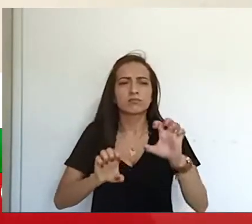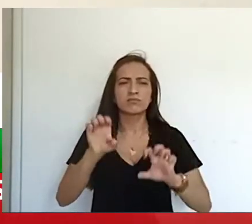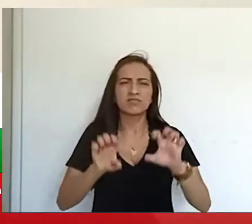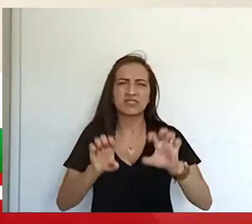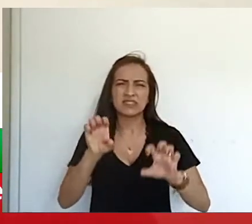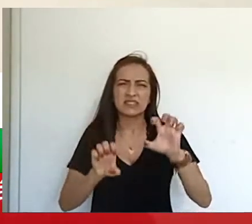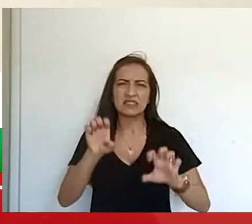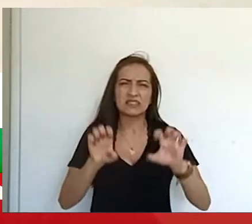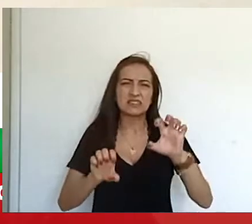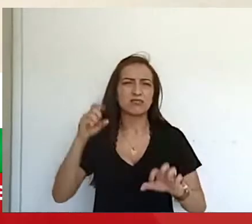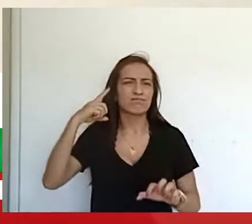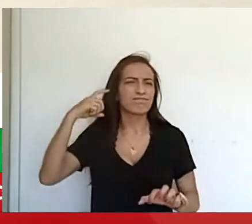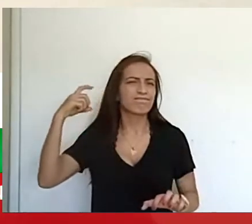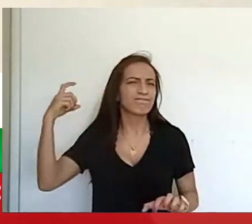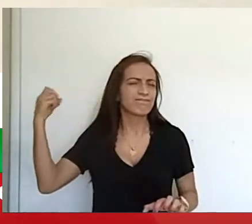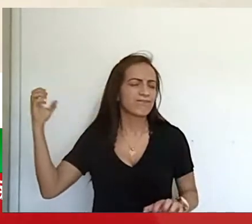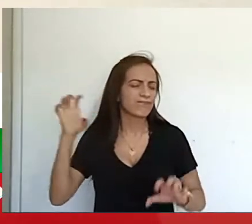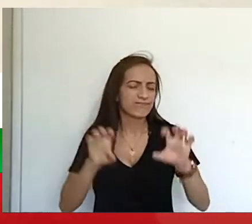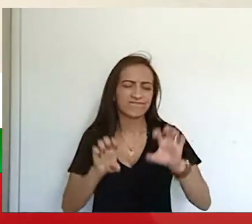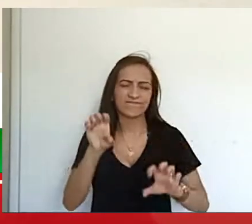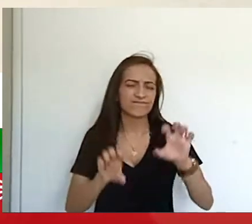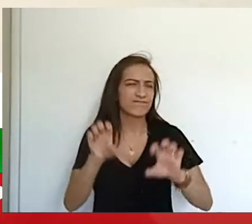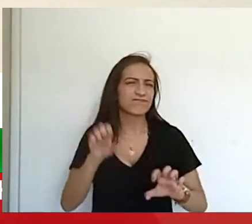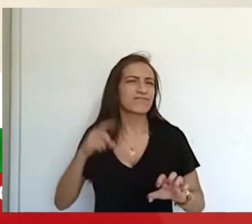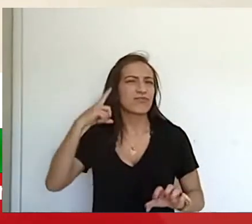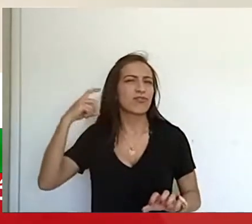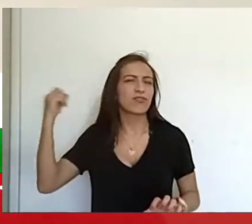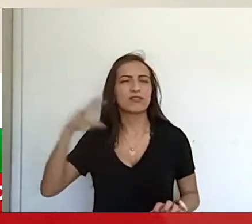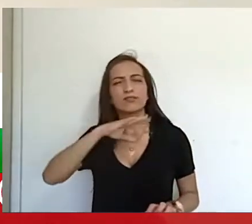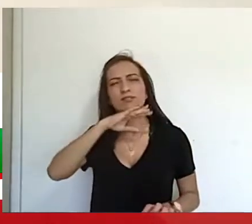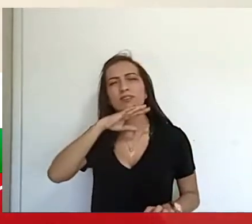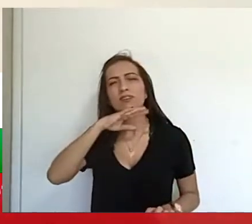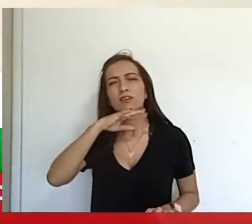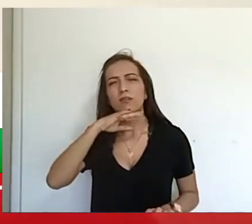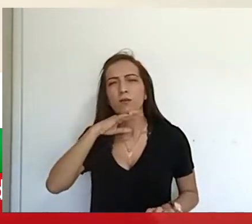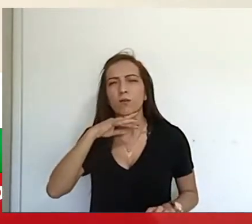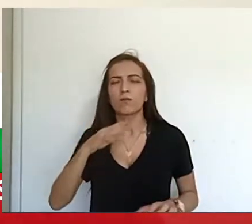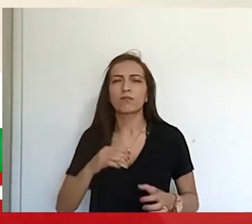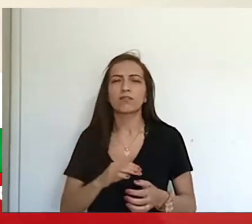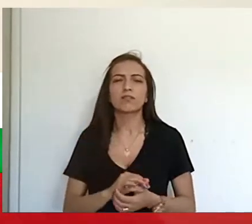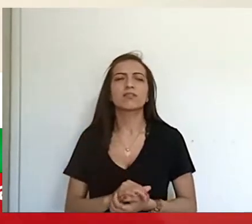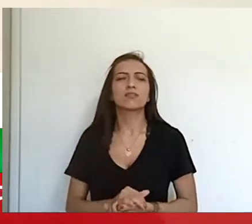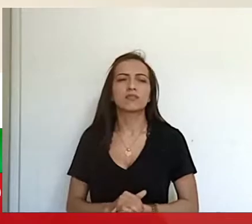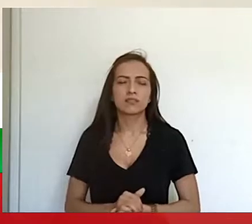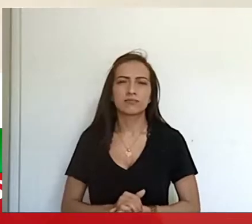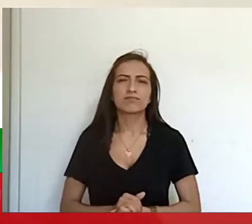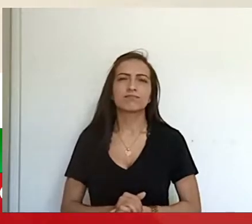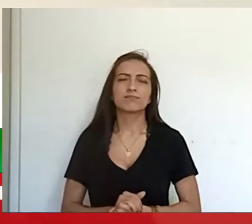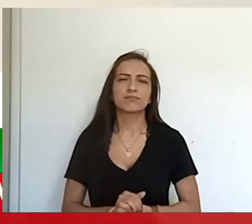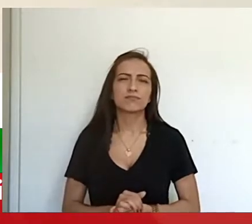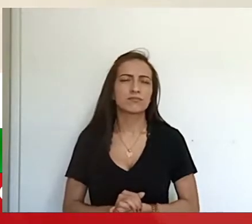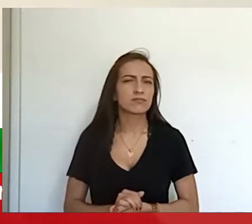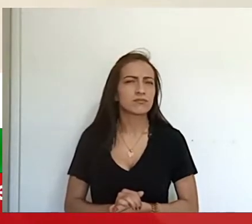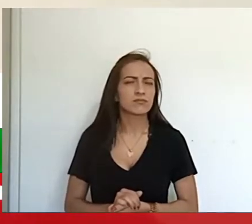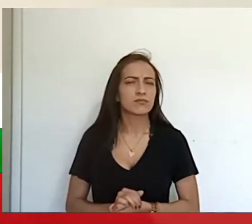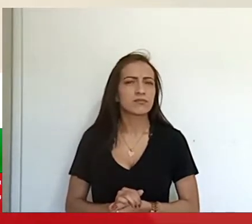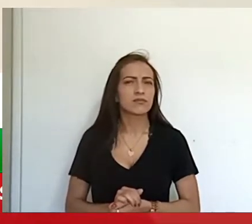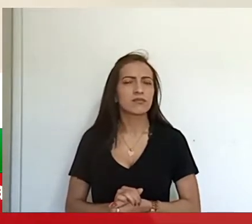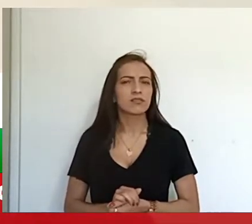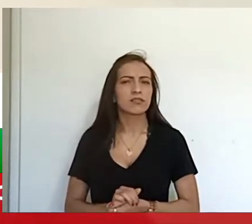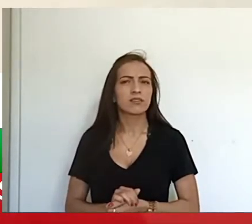porque a gente não tem noção. O pico seria em maio, o pico seria em junho, o pico seria em